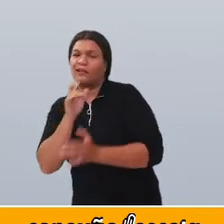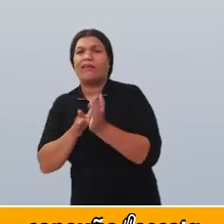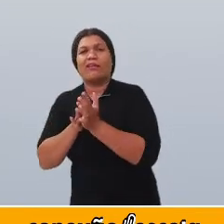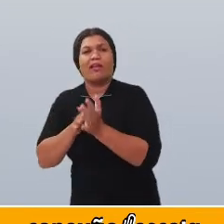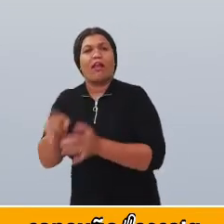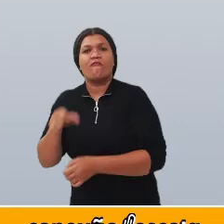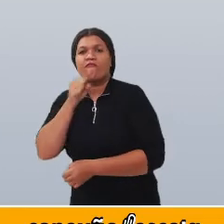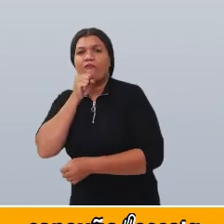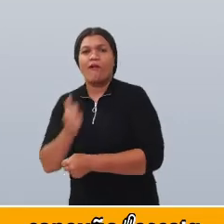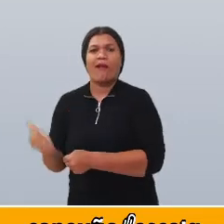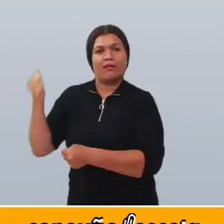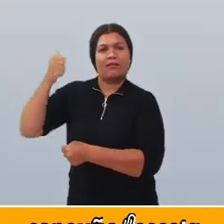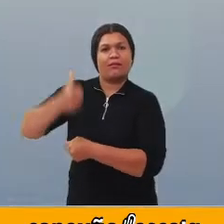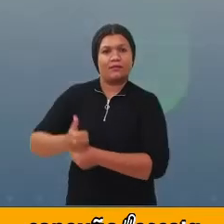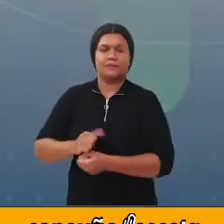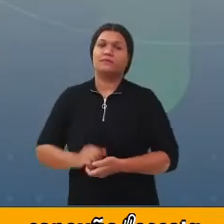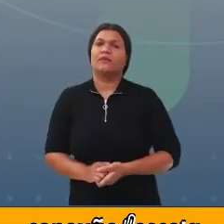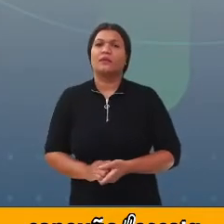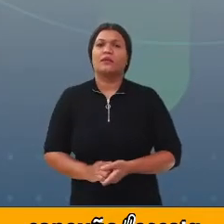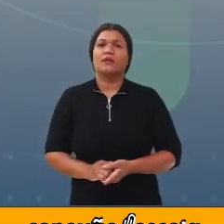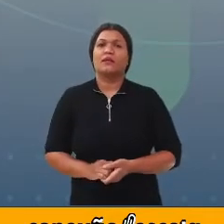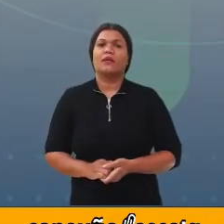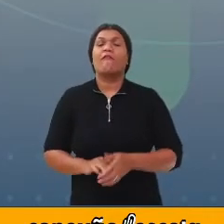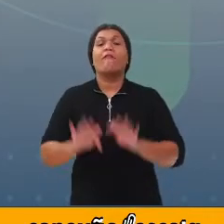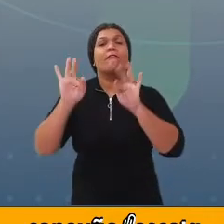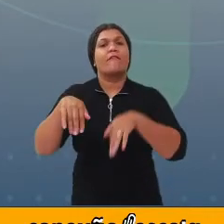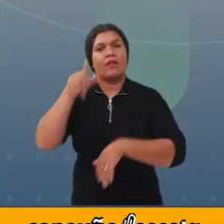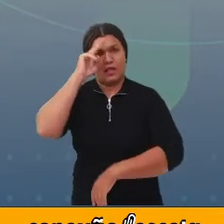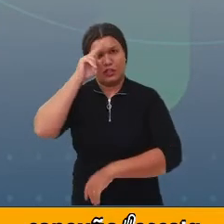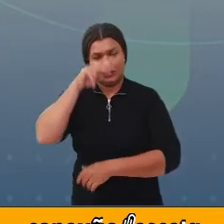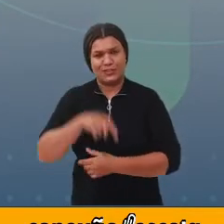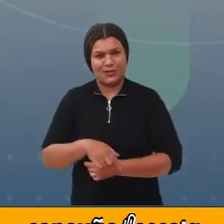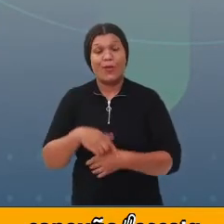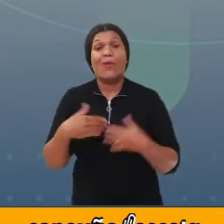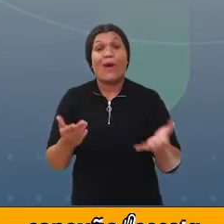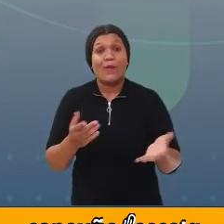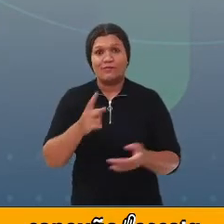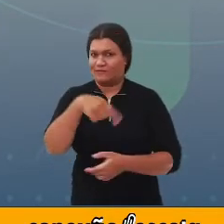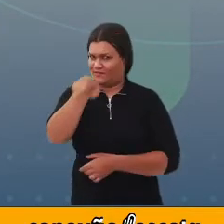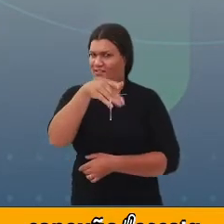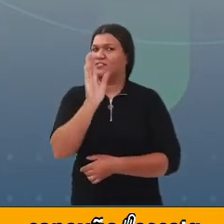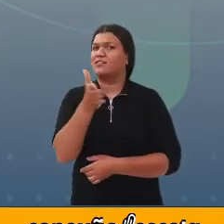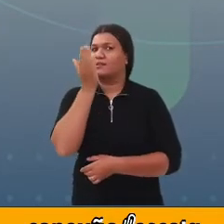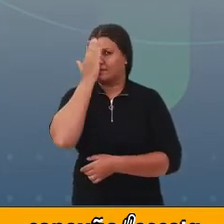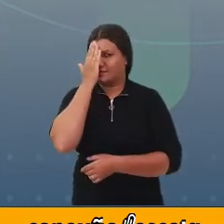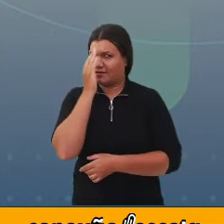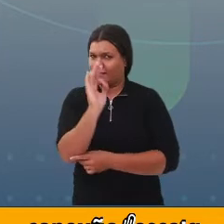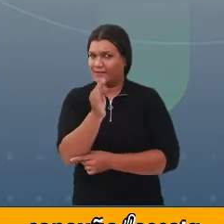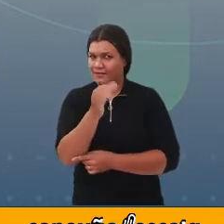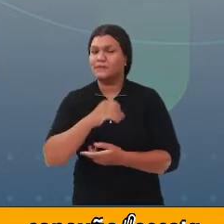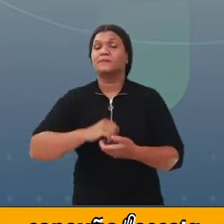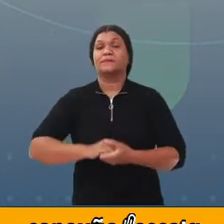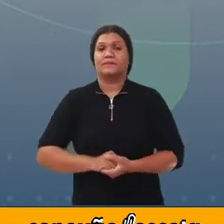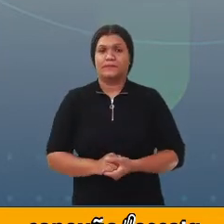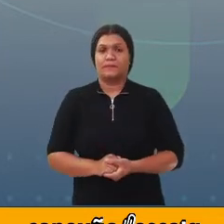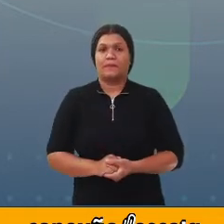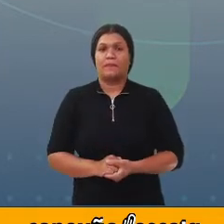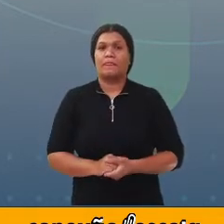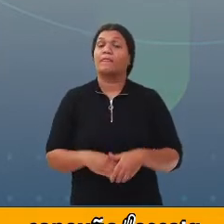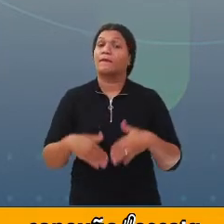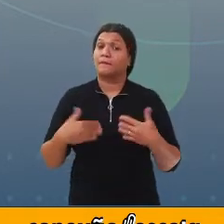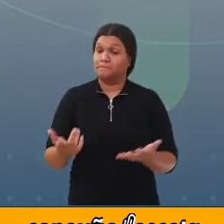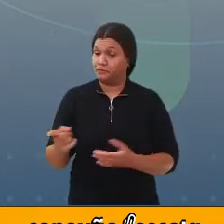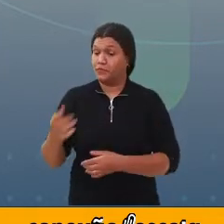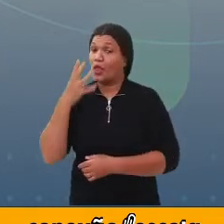menina. Qual é o desfecho dessa história? Acho que todo mundo sabe, né? Então, o